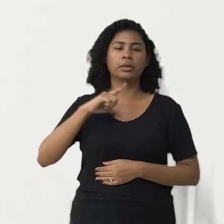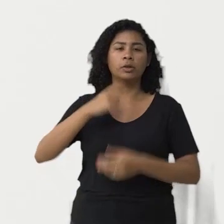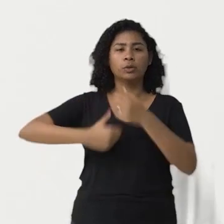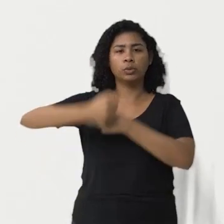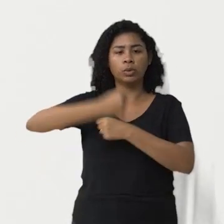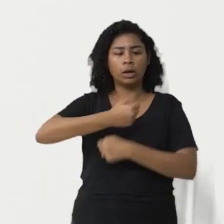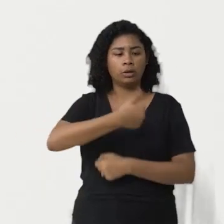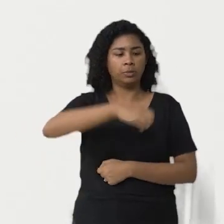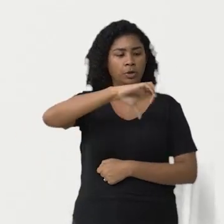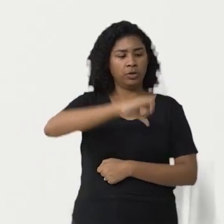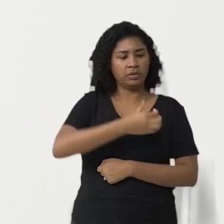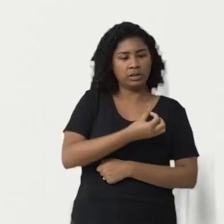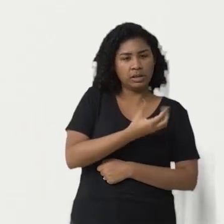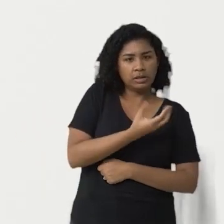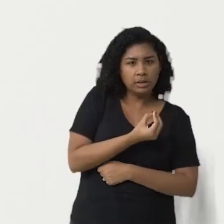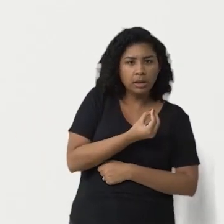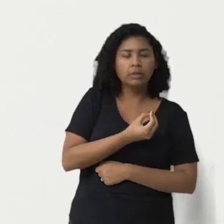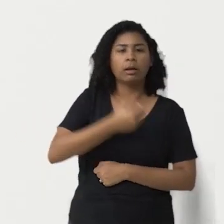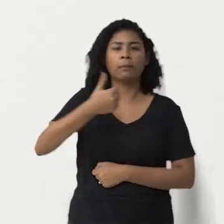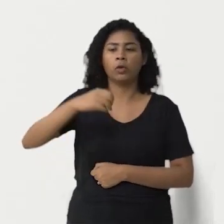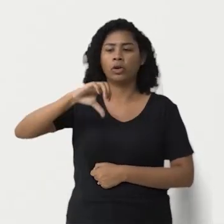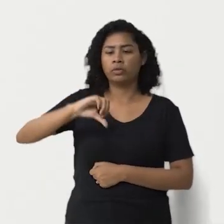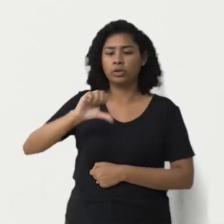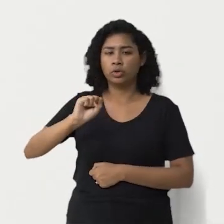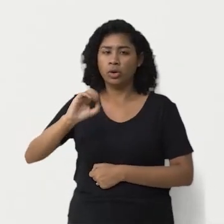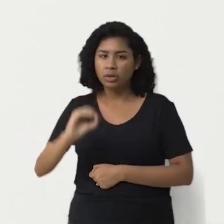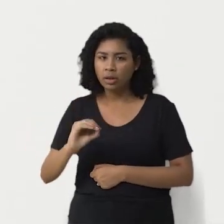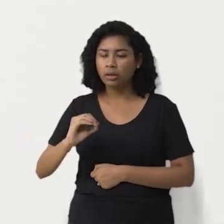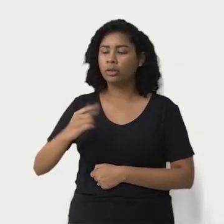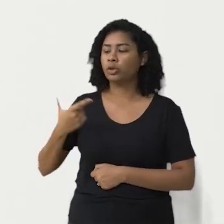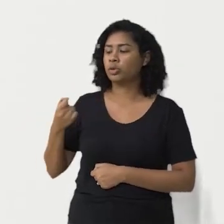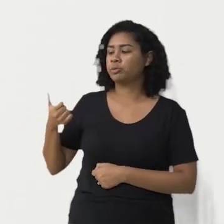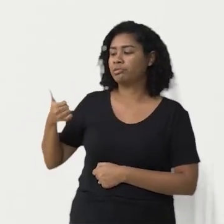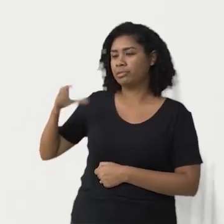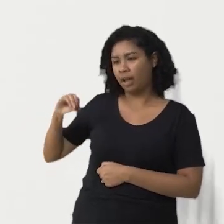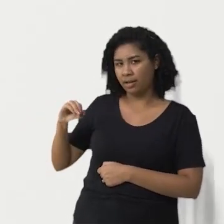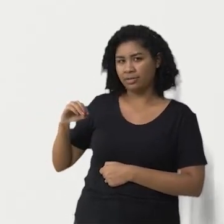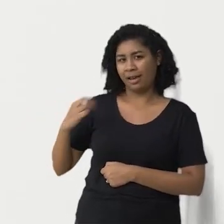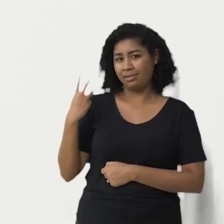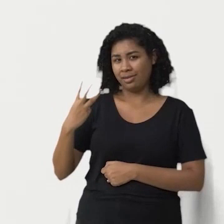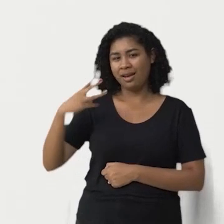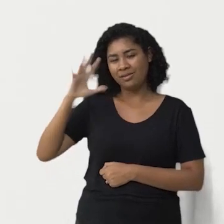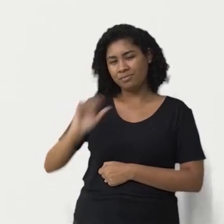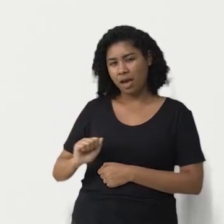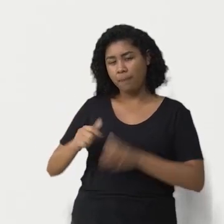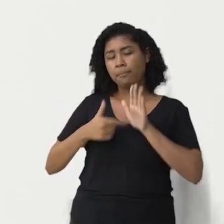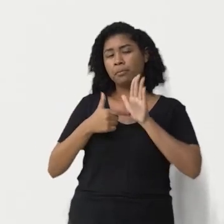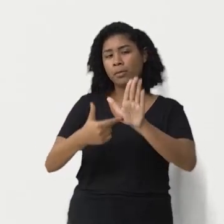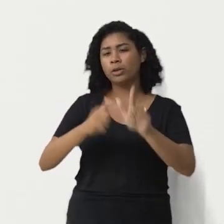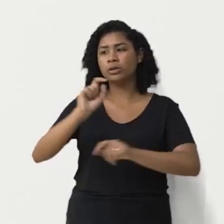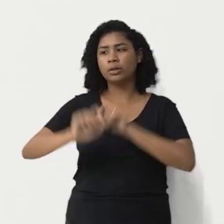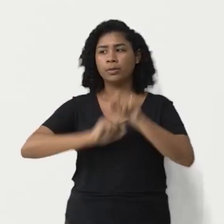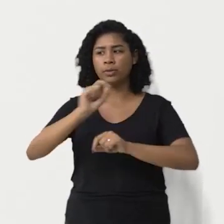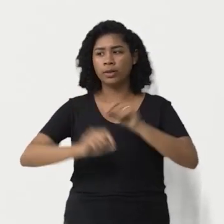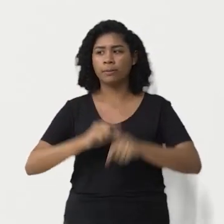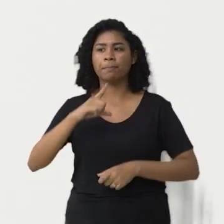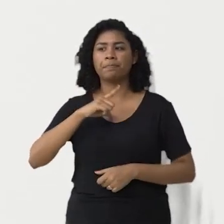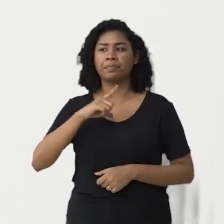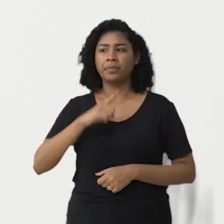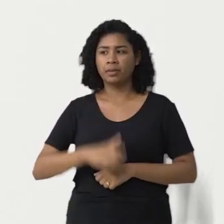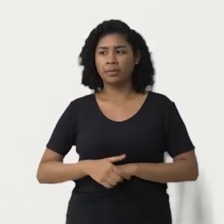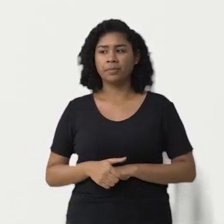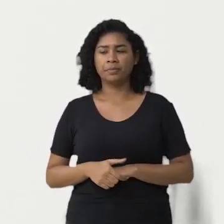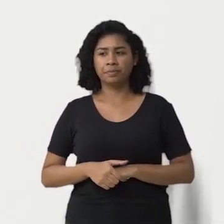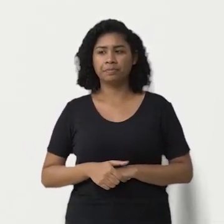1980 e de 2010. E em todas elas, o que ocorre? O predomínio,